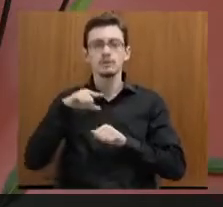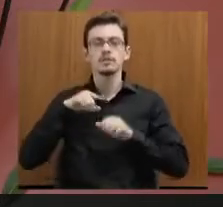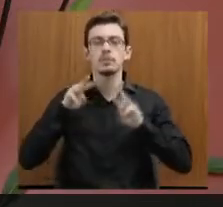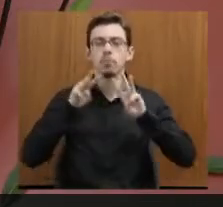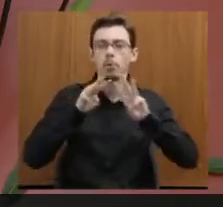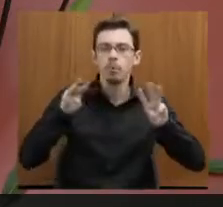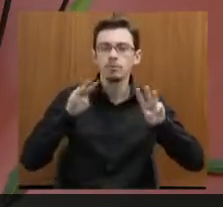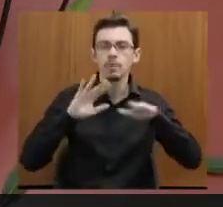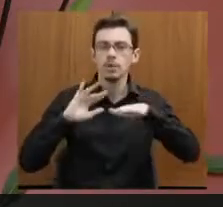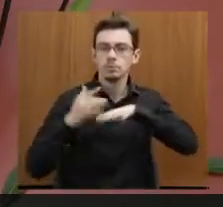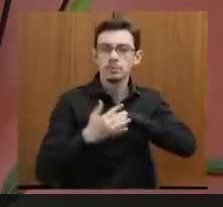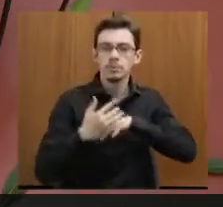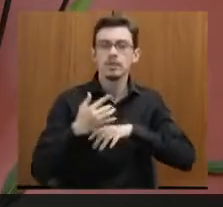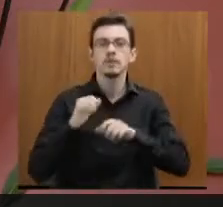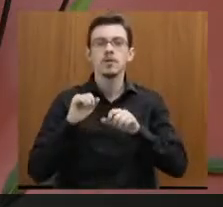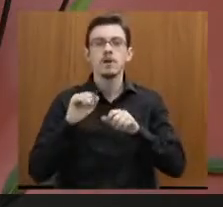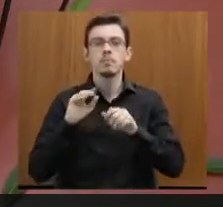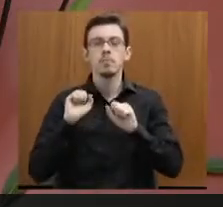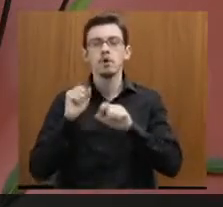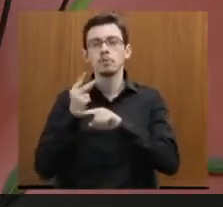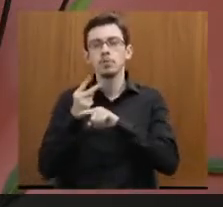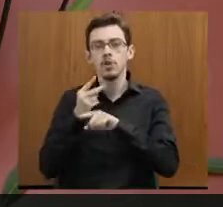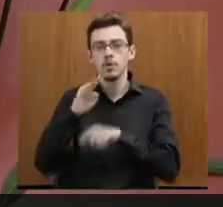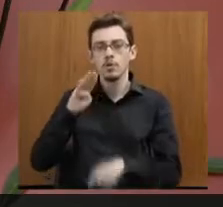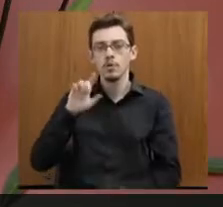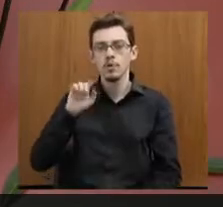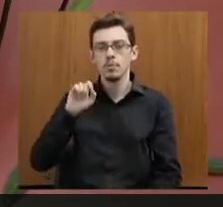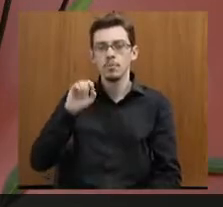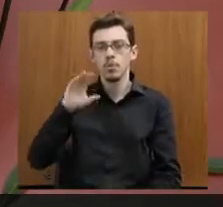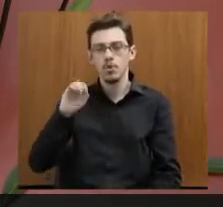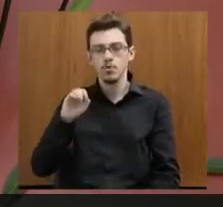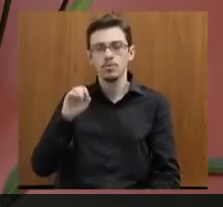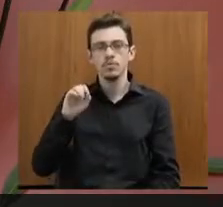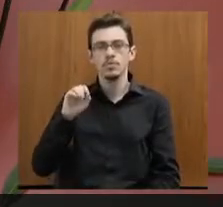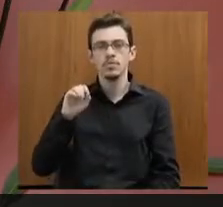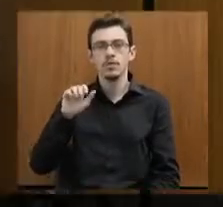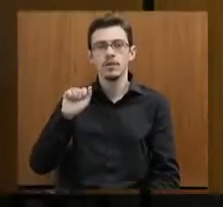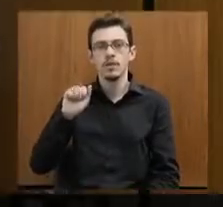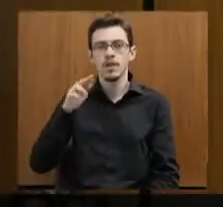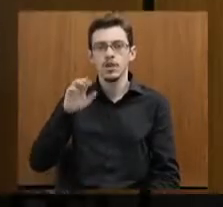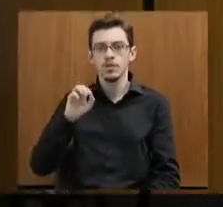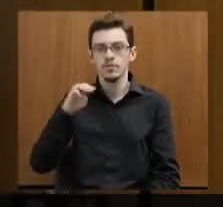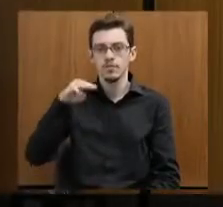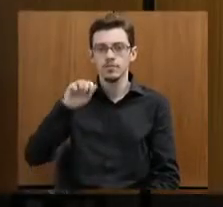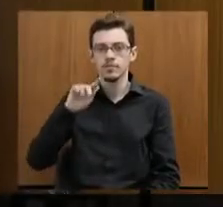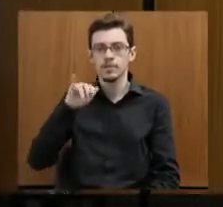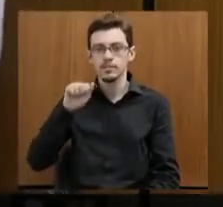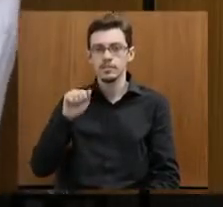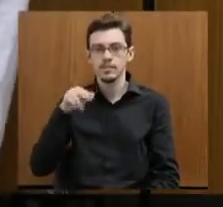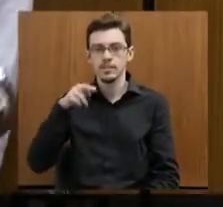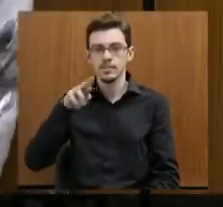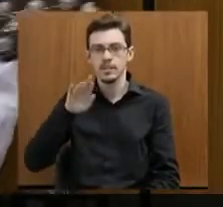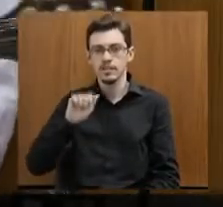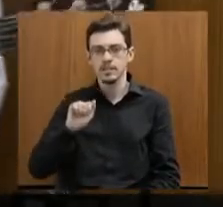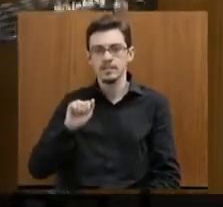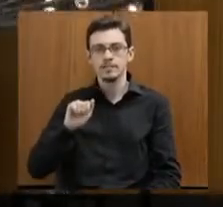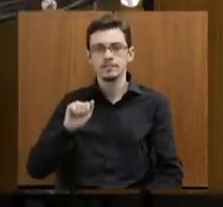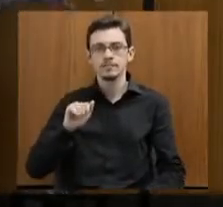digitais bloco afro magia negra Pede licença e desejo um bom dia a todos valeu